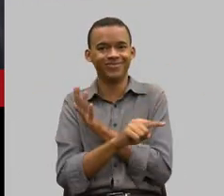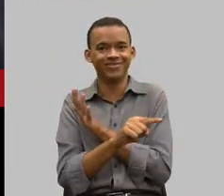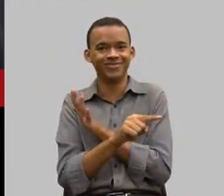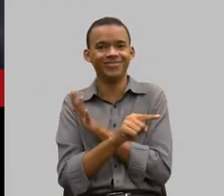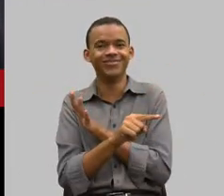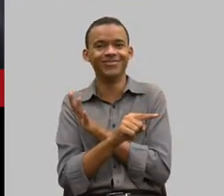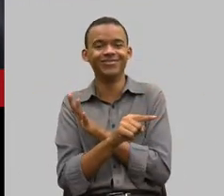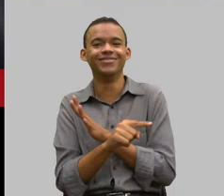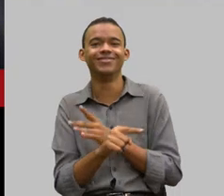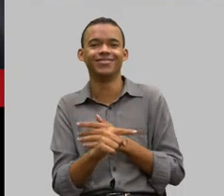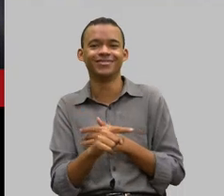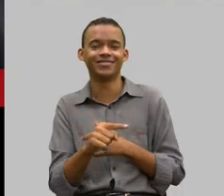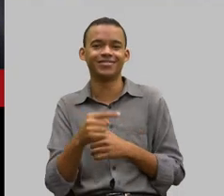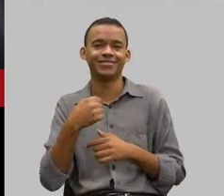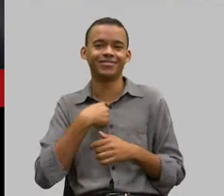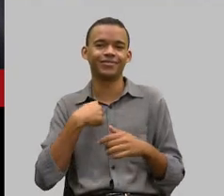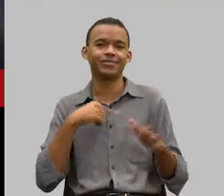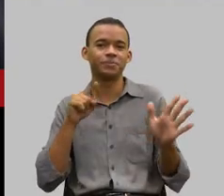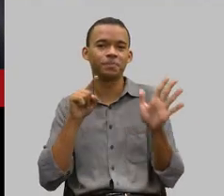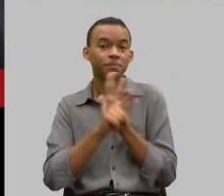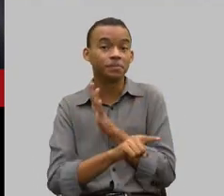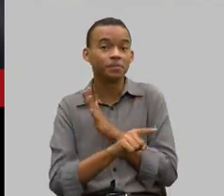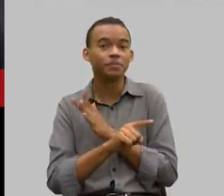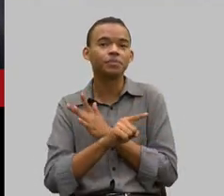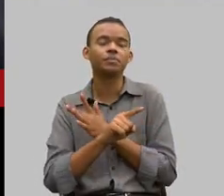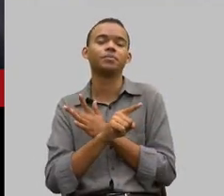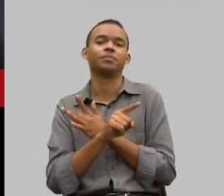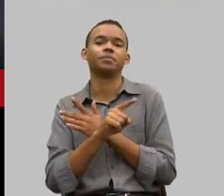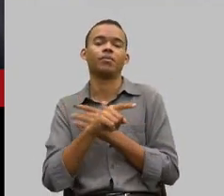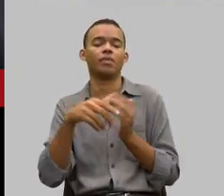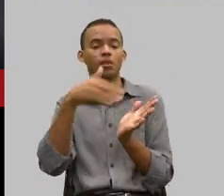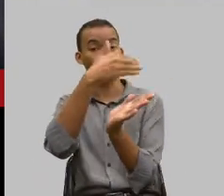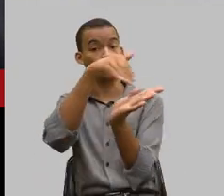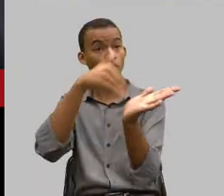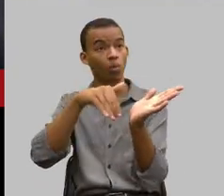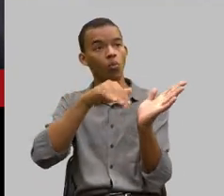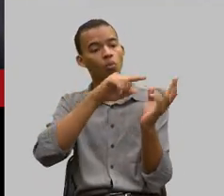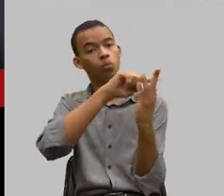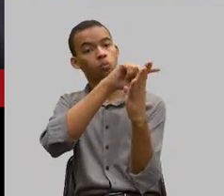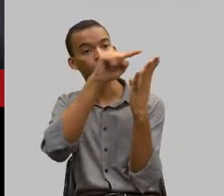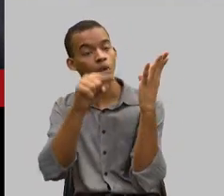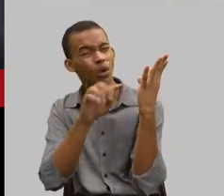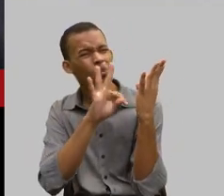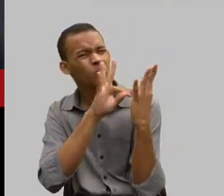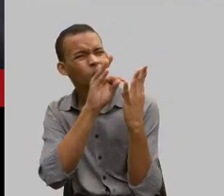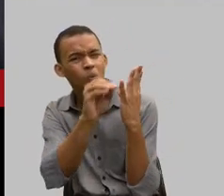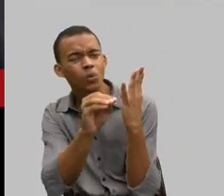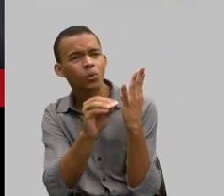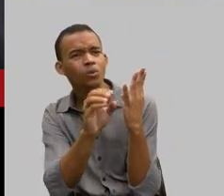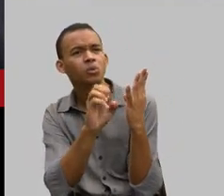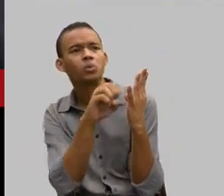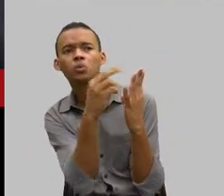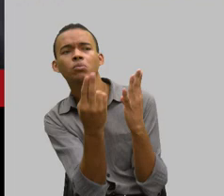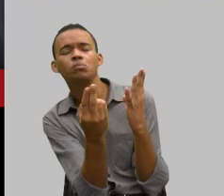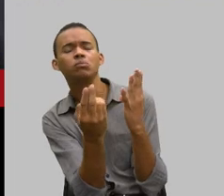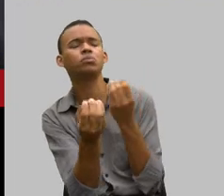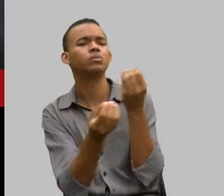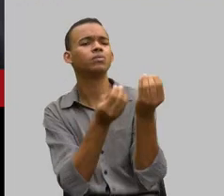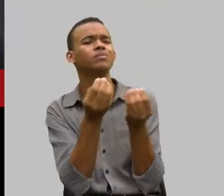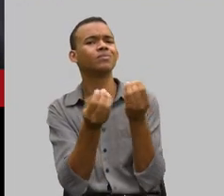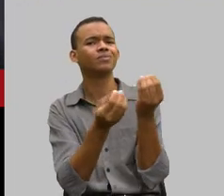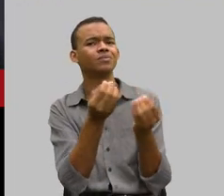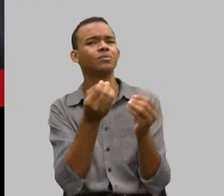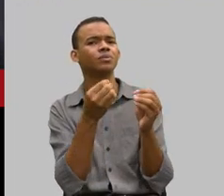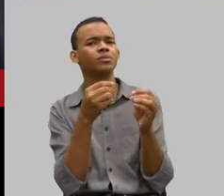seguinte eu farei as perguntas a todos os secretários e passo e devolvo a palavra a vossa excelência ou eu